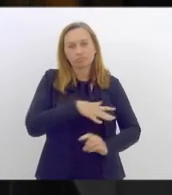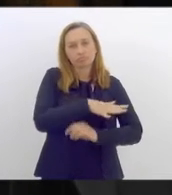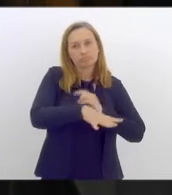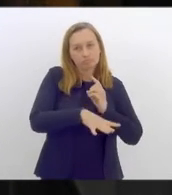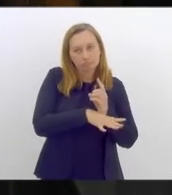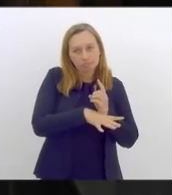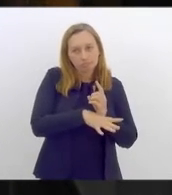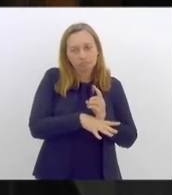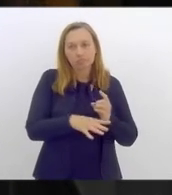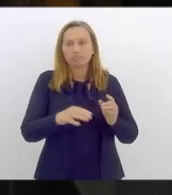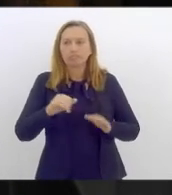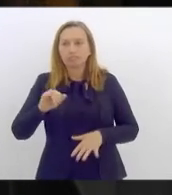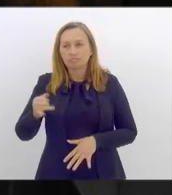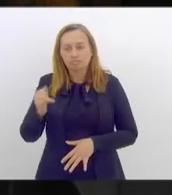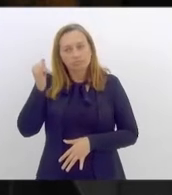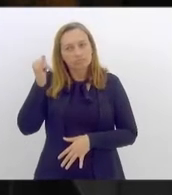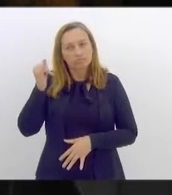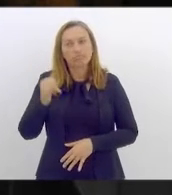inflação